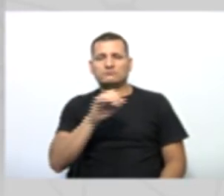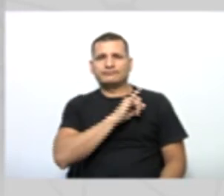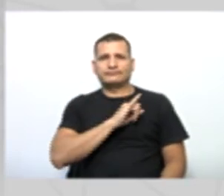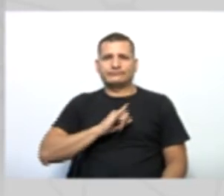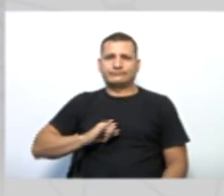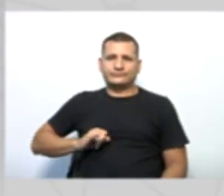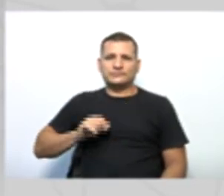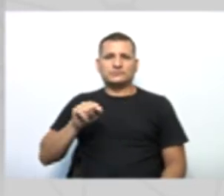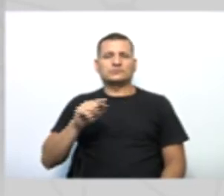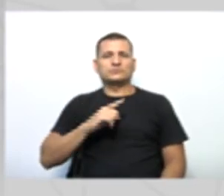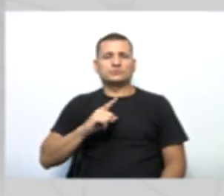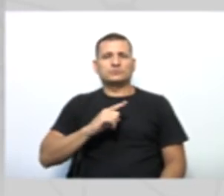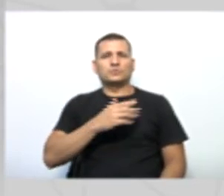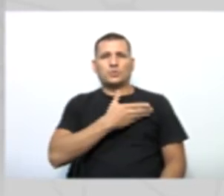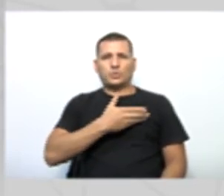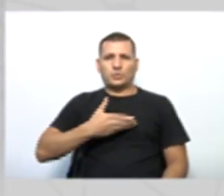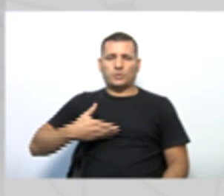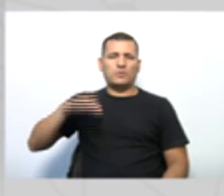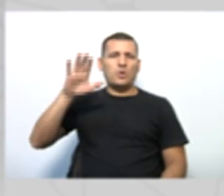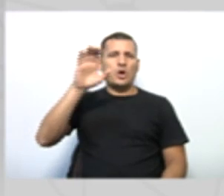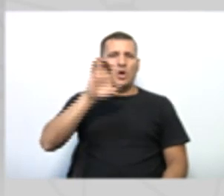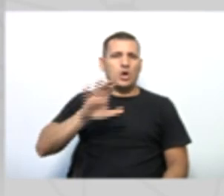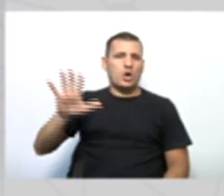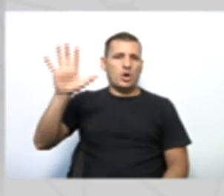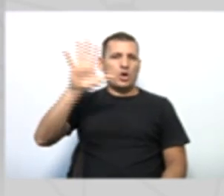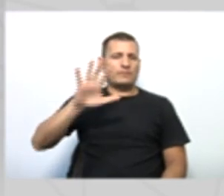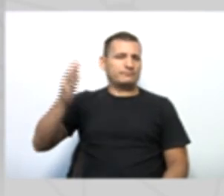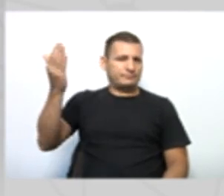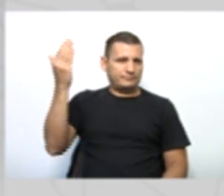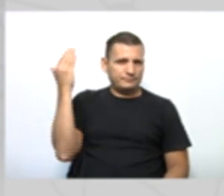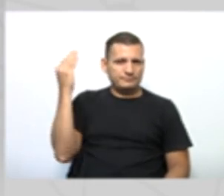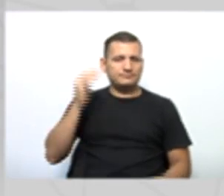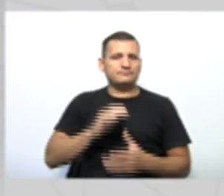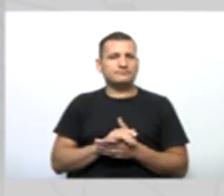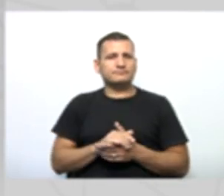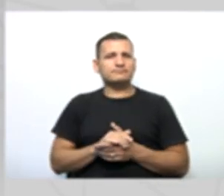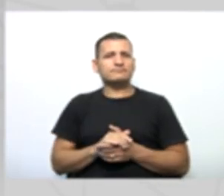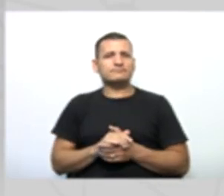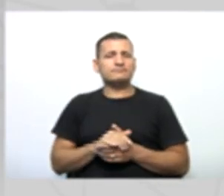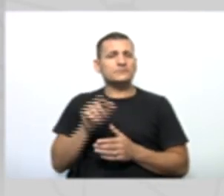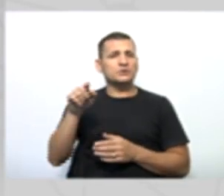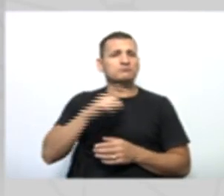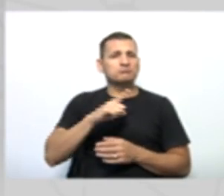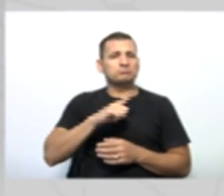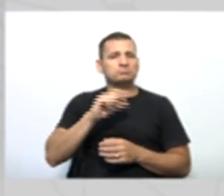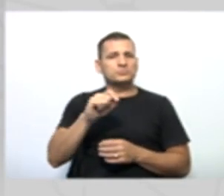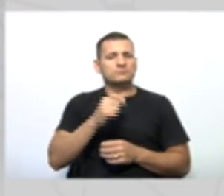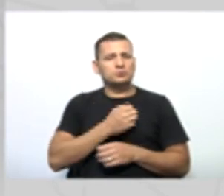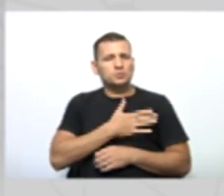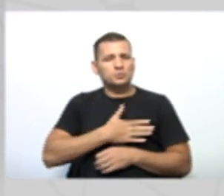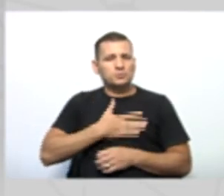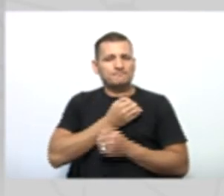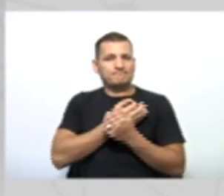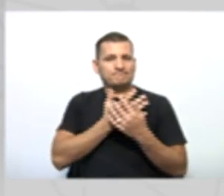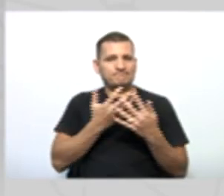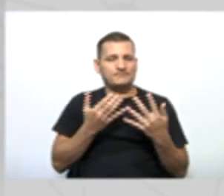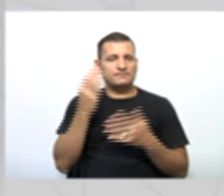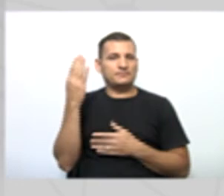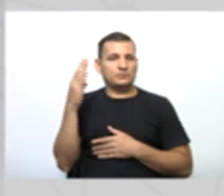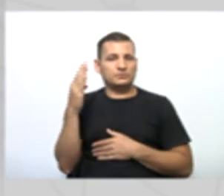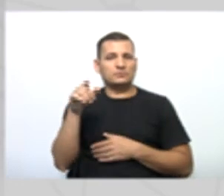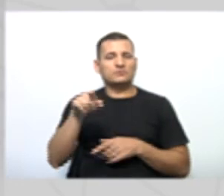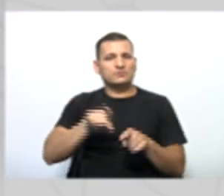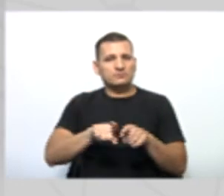uma boa parte da Europa no mundo antigo. Ele era apaixonado pela biologia, além de ter escrito